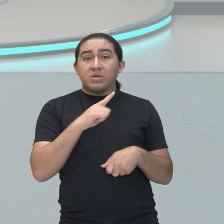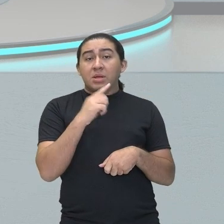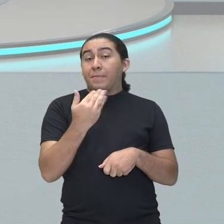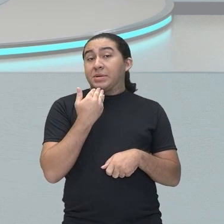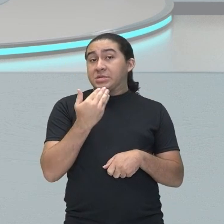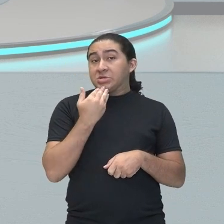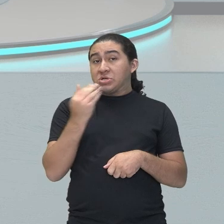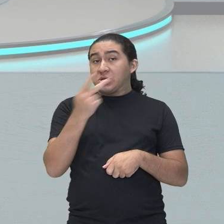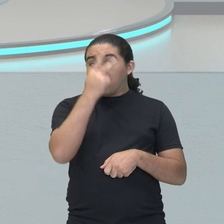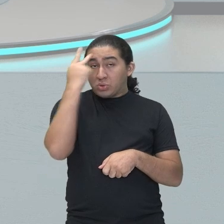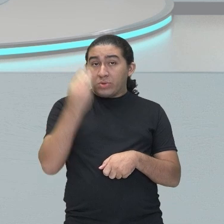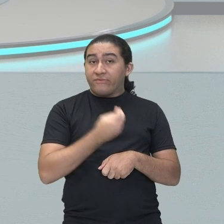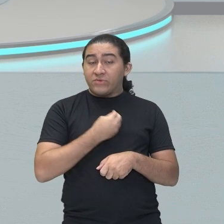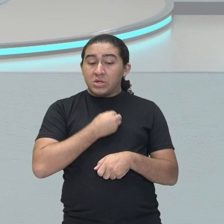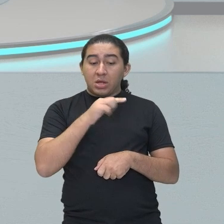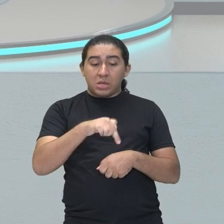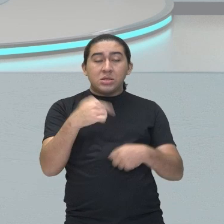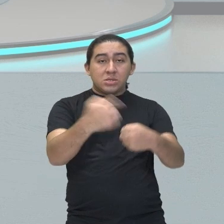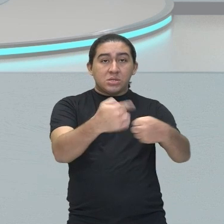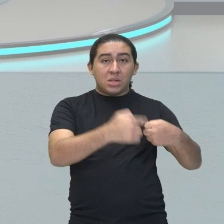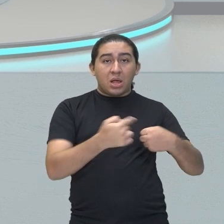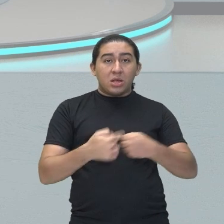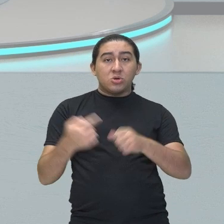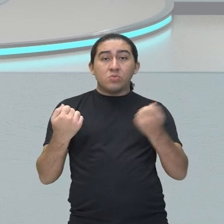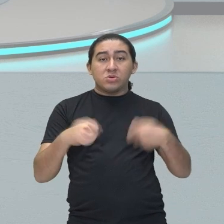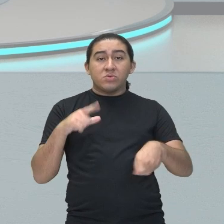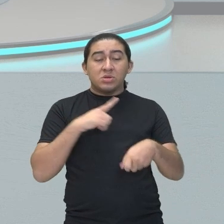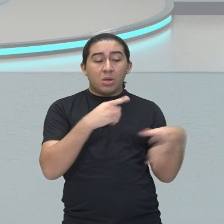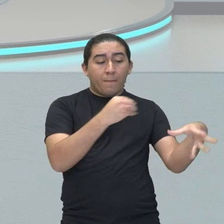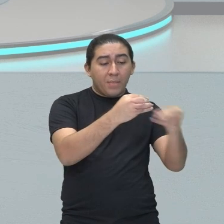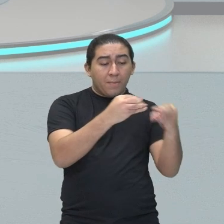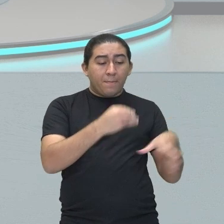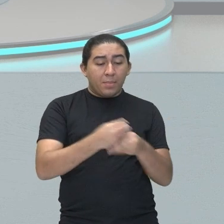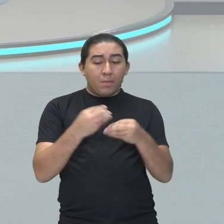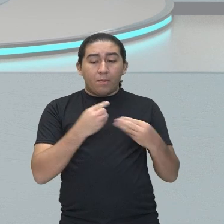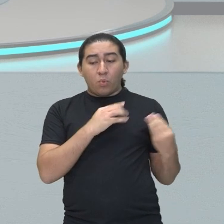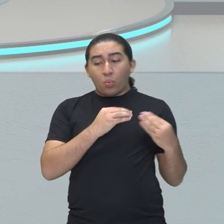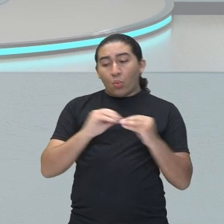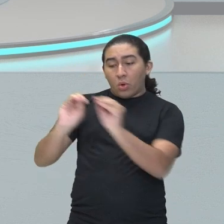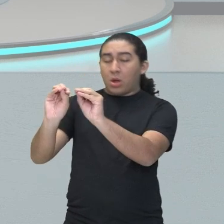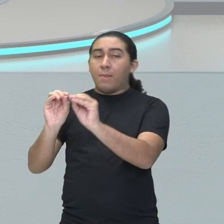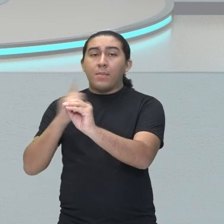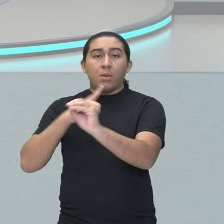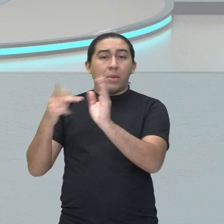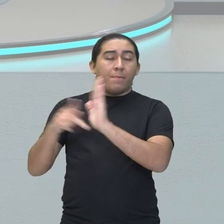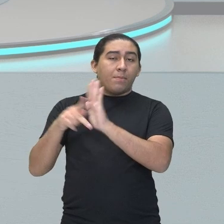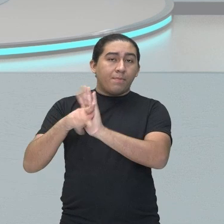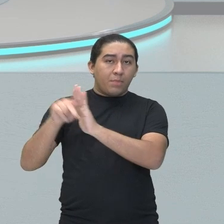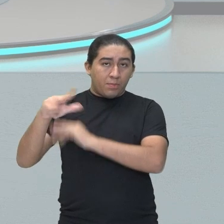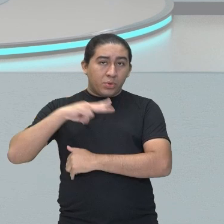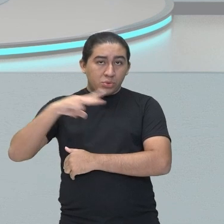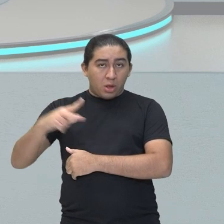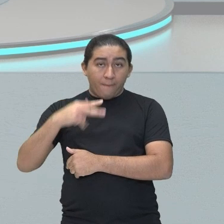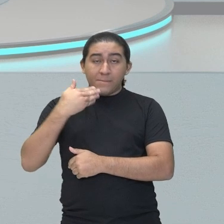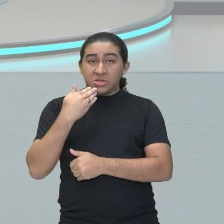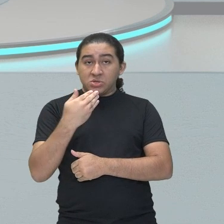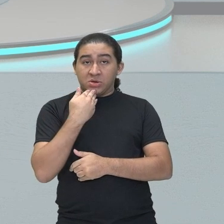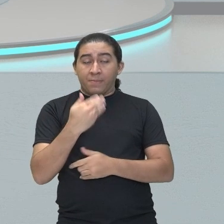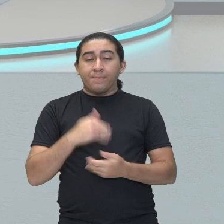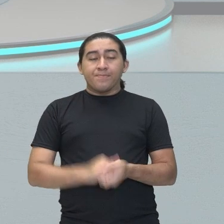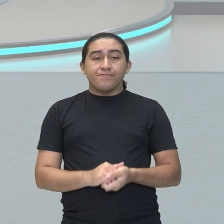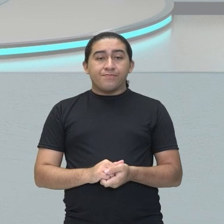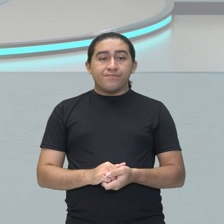que moravam nas cidades para inteirar aquela cota que era exigido de Portugal. Então aí